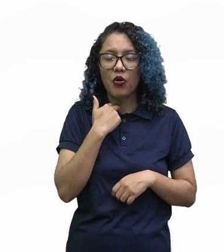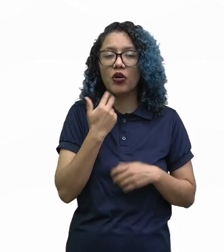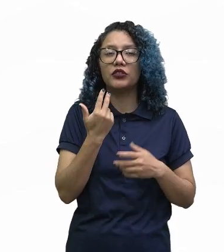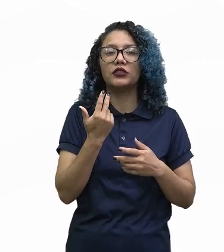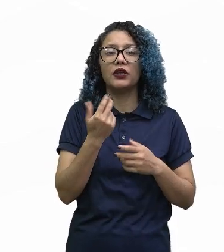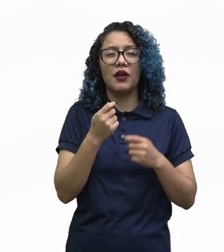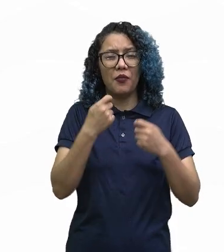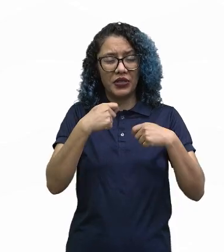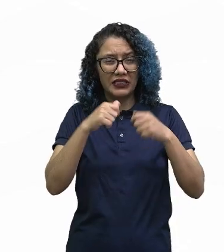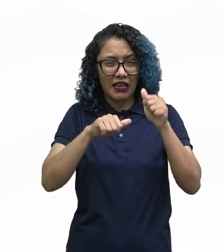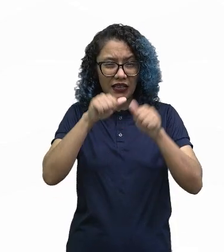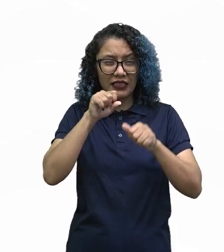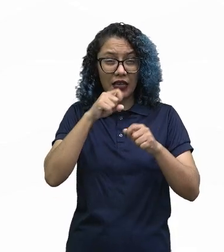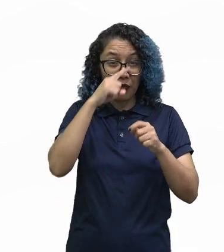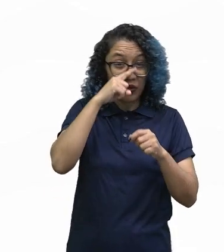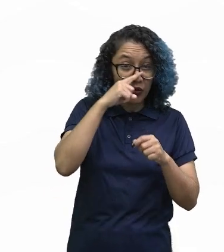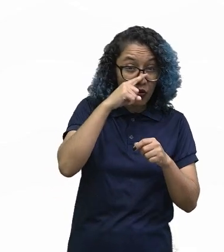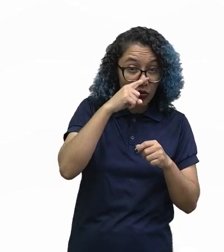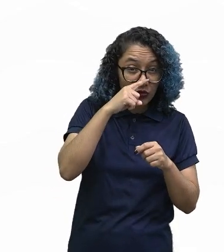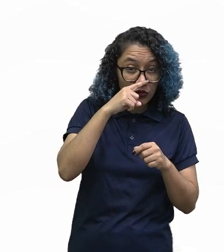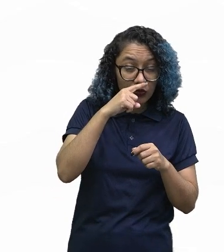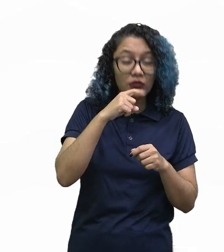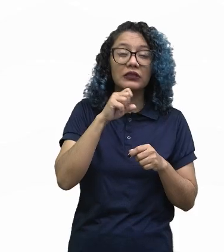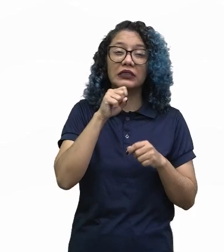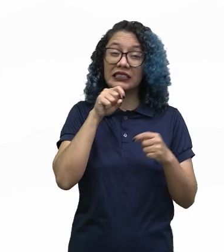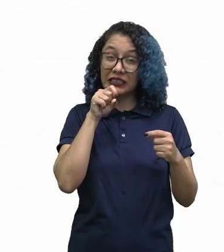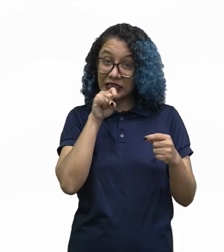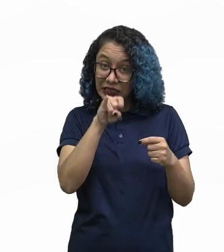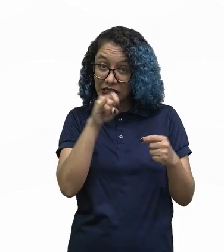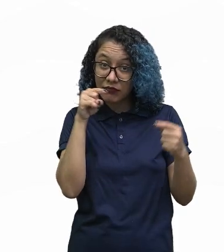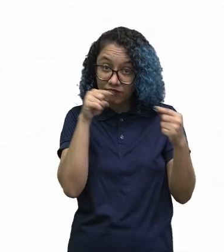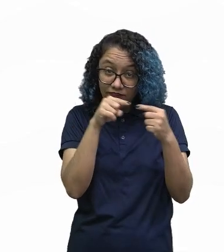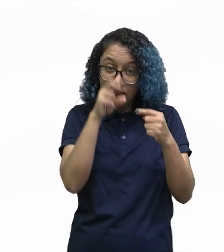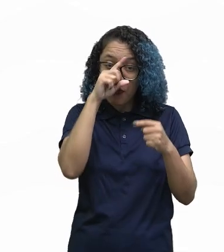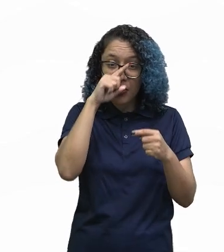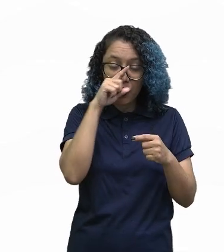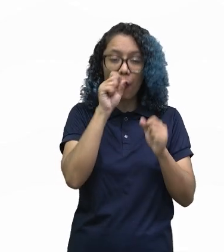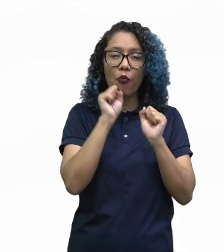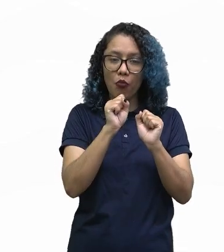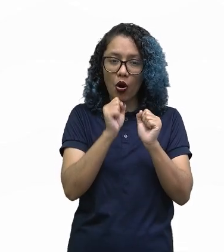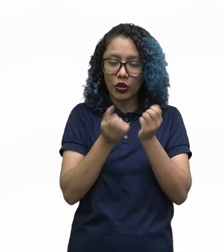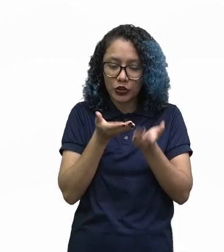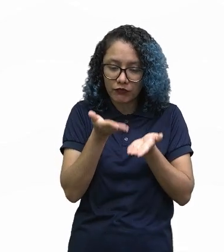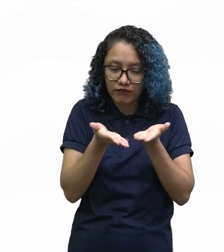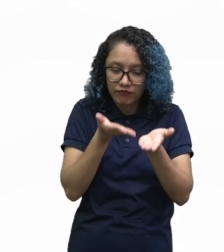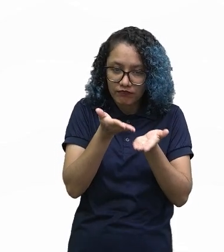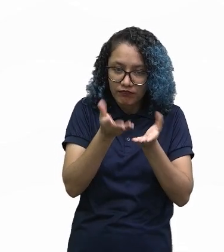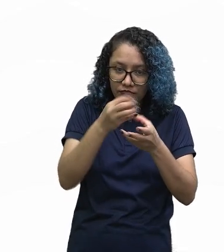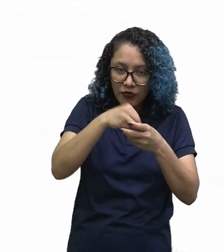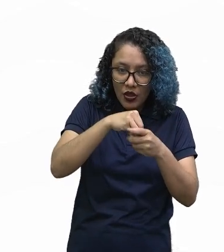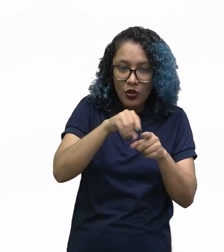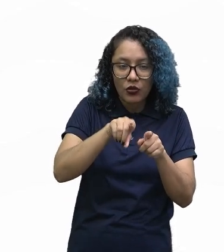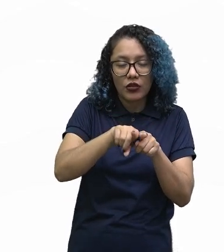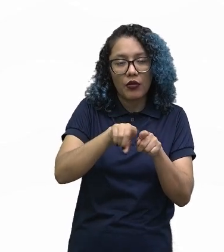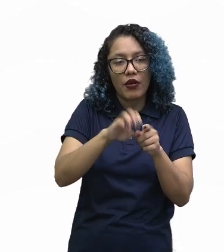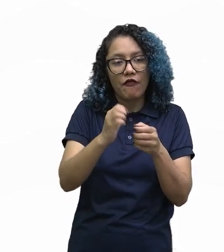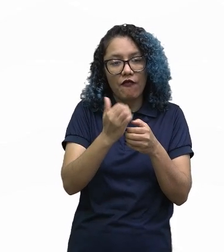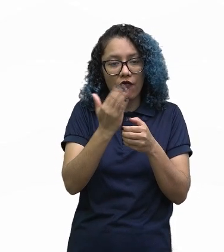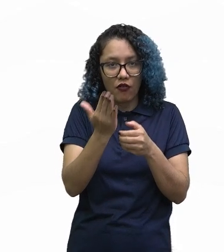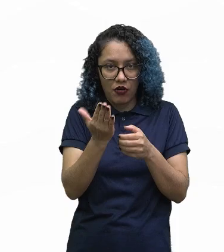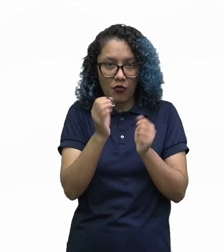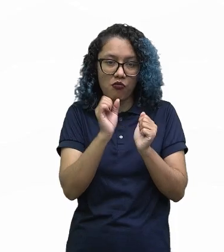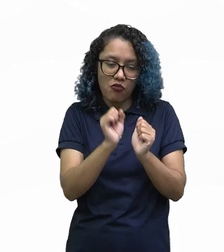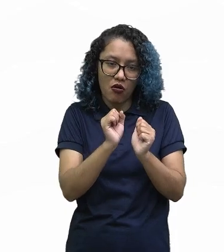primeiro. Ele é perigoso? Se ele é perigoso, eu posso fazer um tratamento interno ou externo,